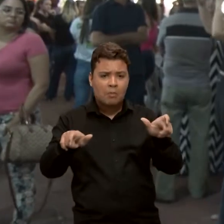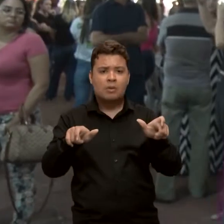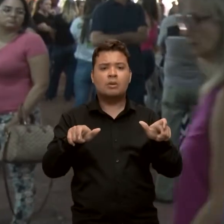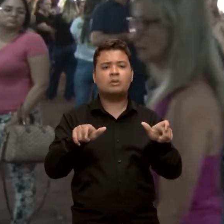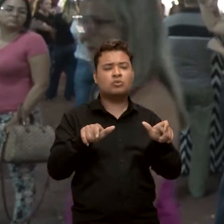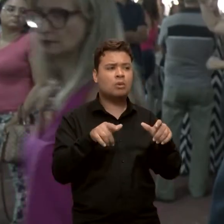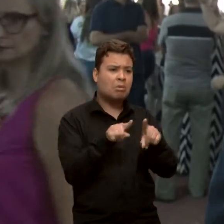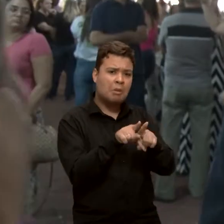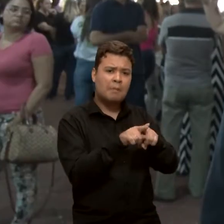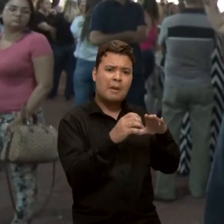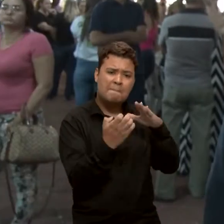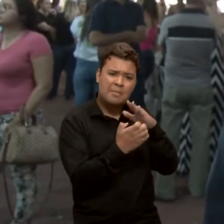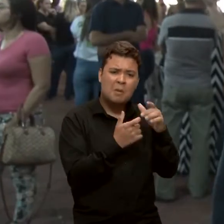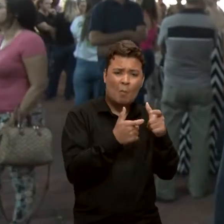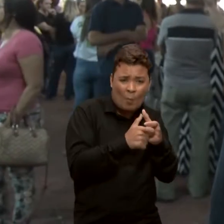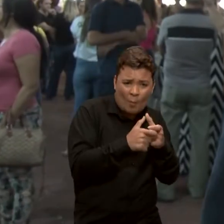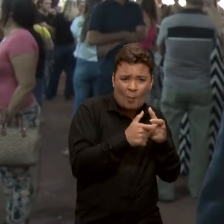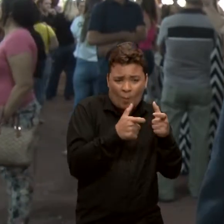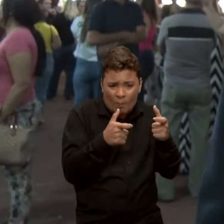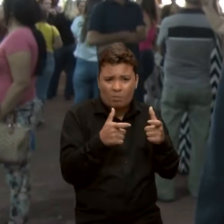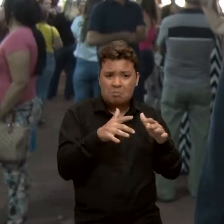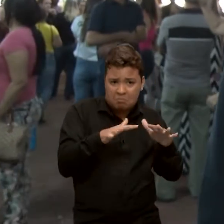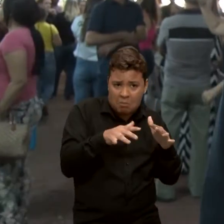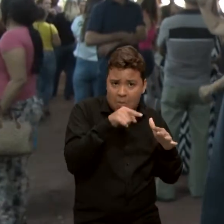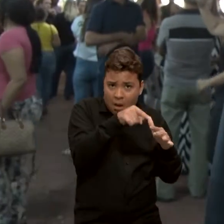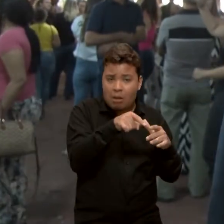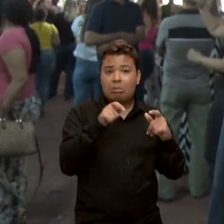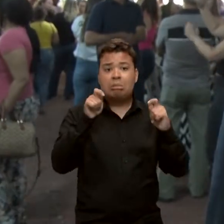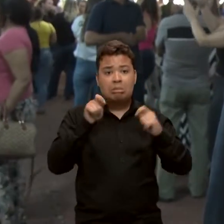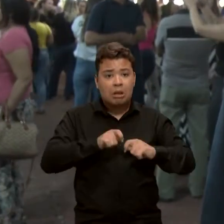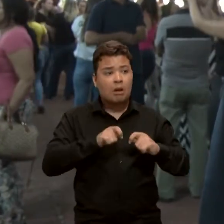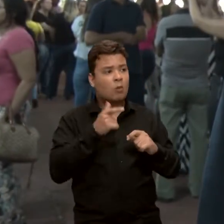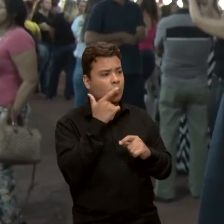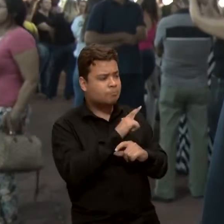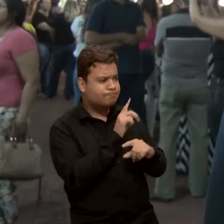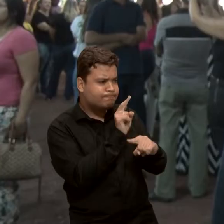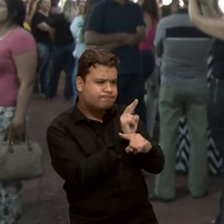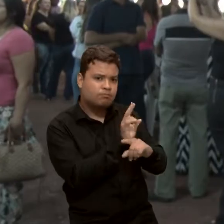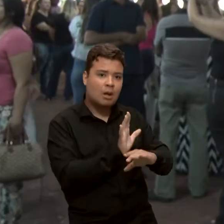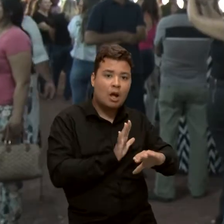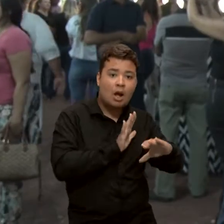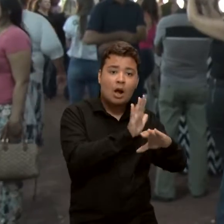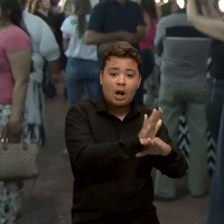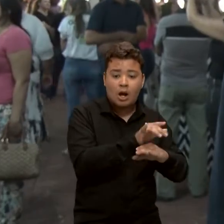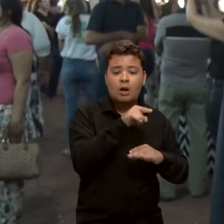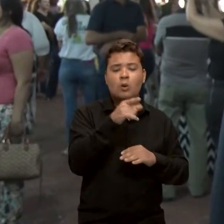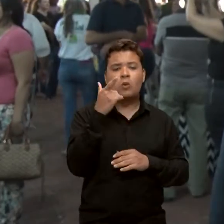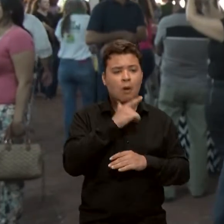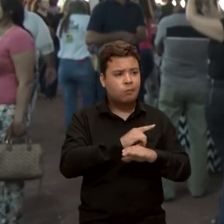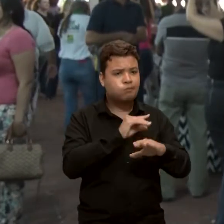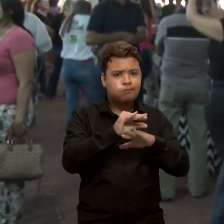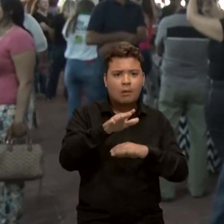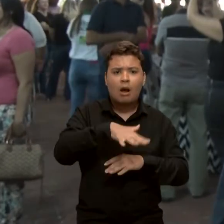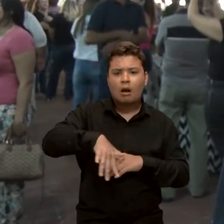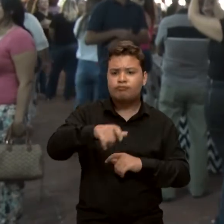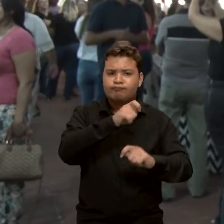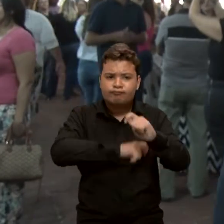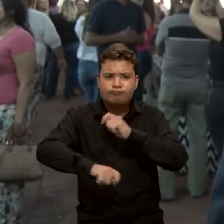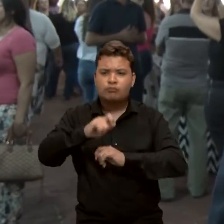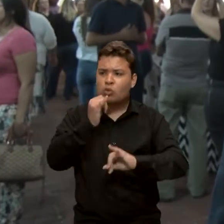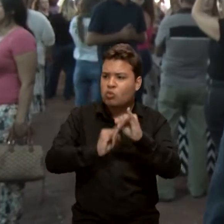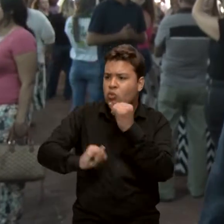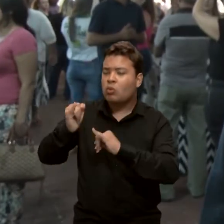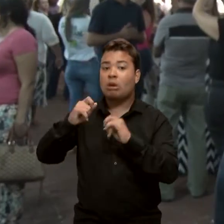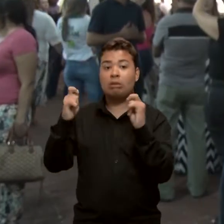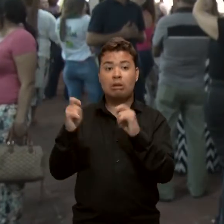pequenas empresas, essas microempresas, a atenção necessária para que elas possam investir no seu comércio, na sua indústria, gerando mais emprego,